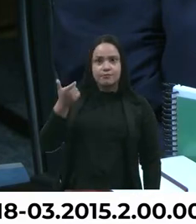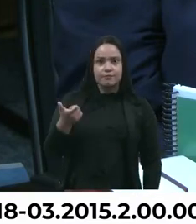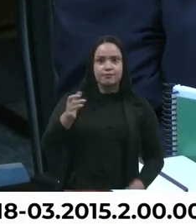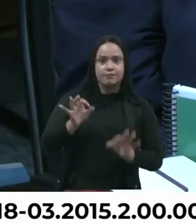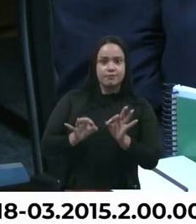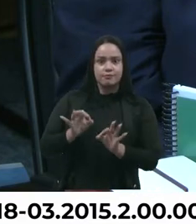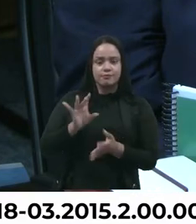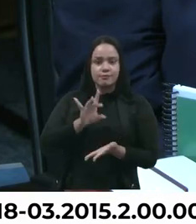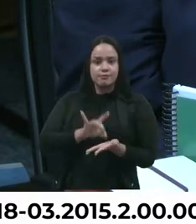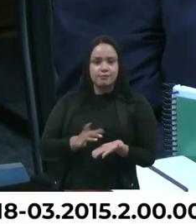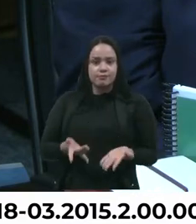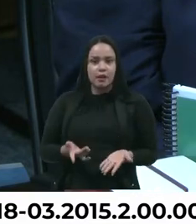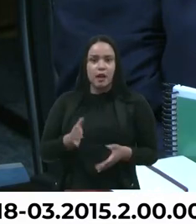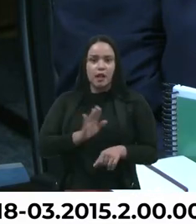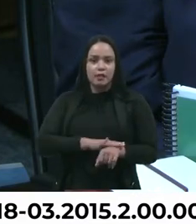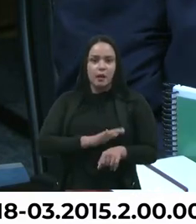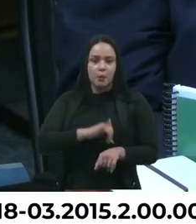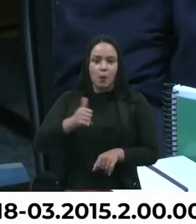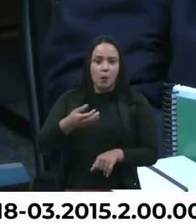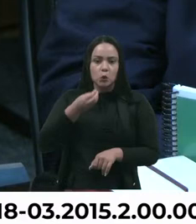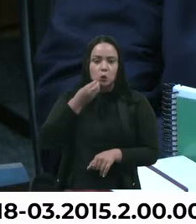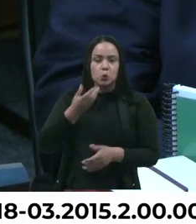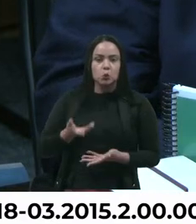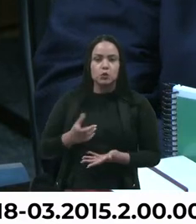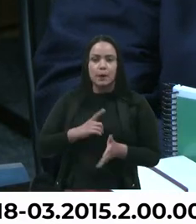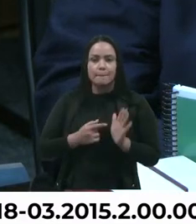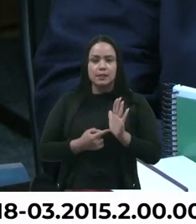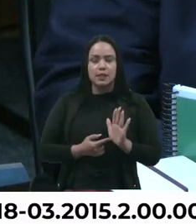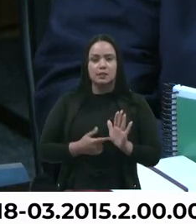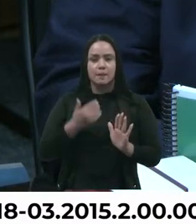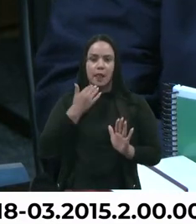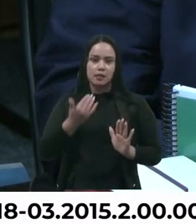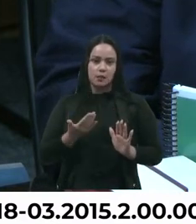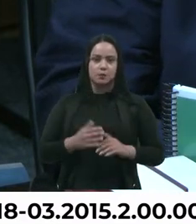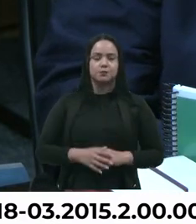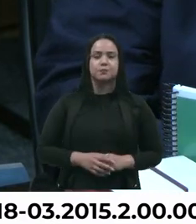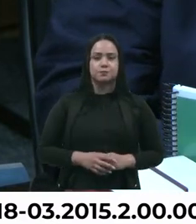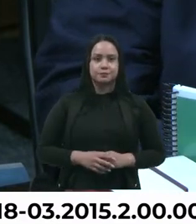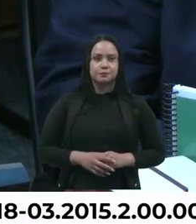sentença absolutória em tempo oportuno para que apresentasse apelação.